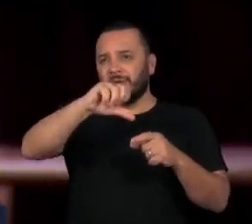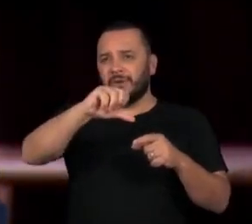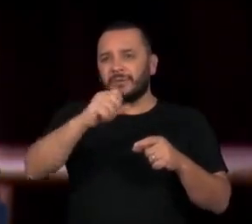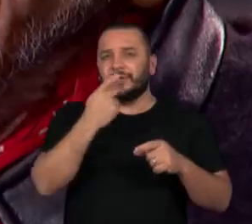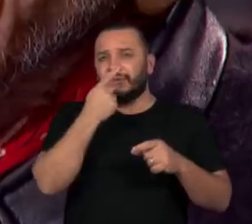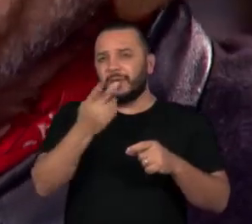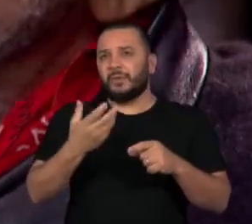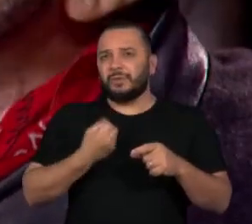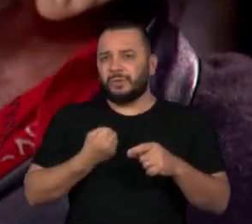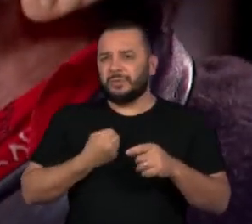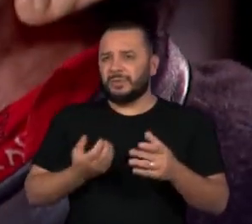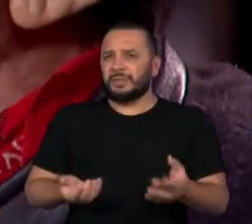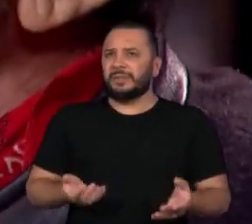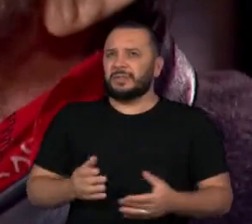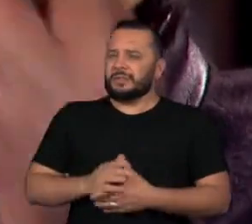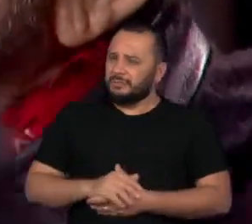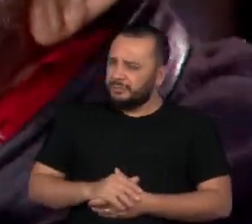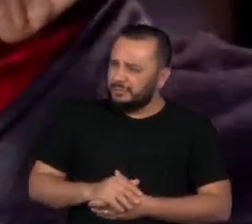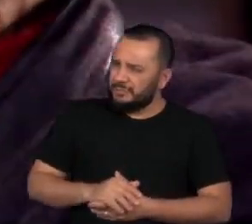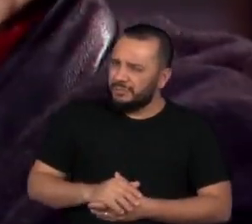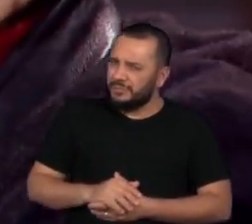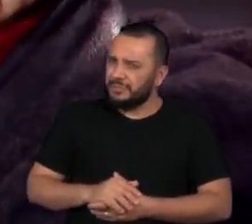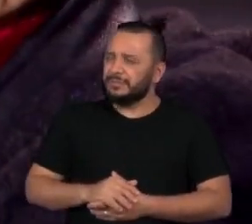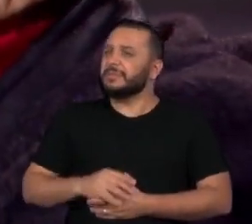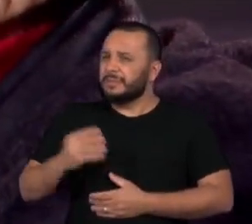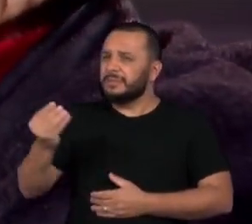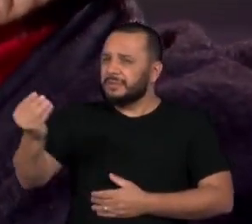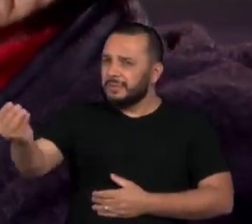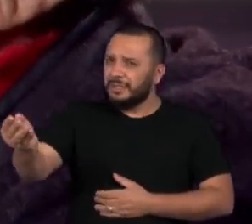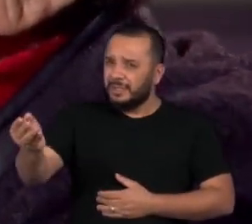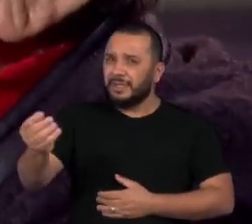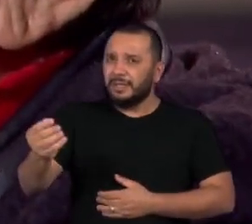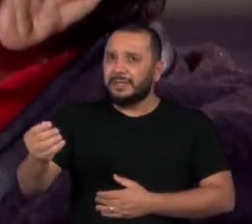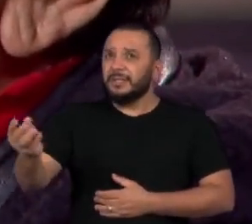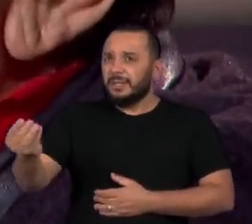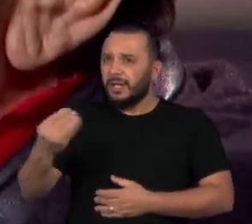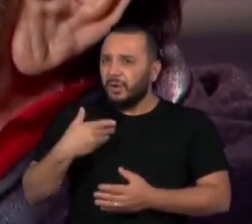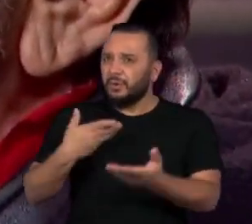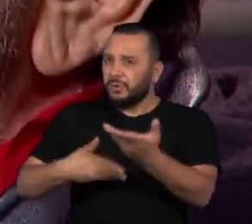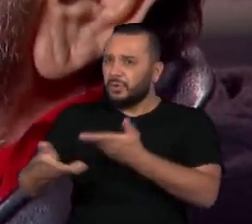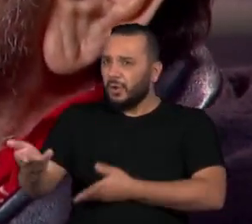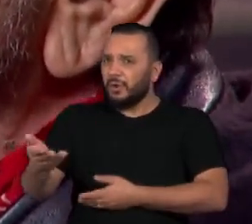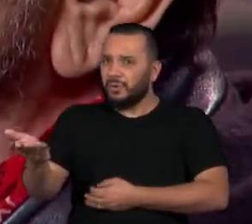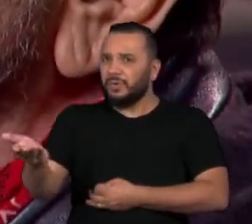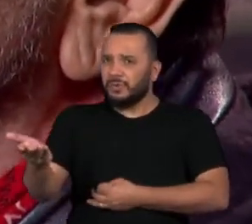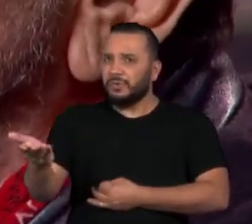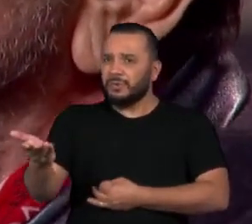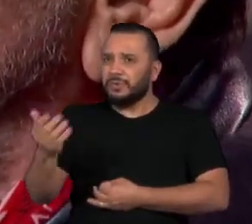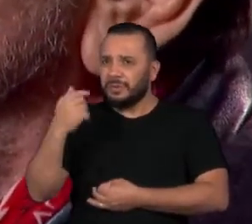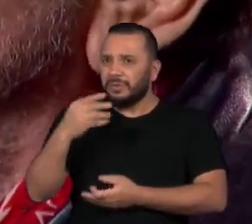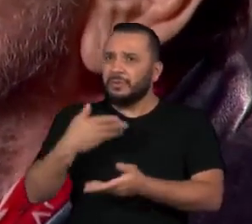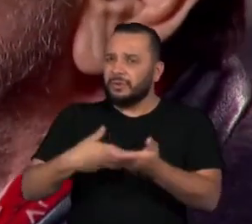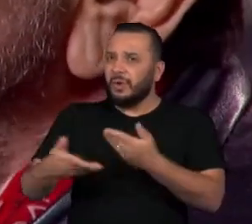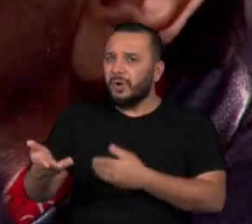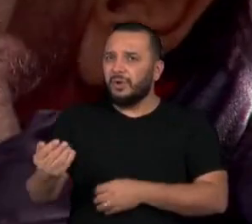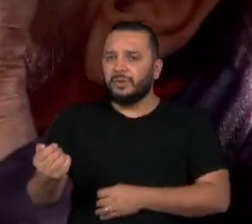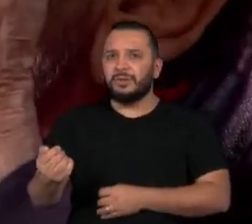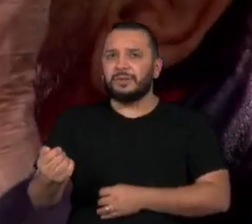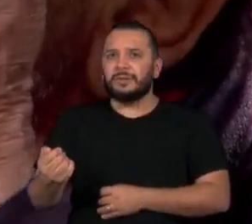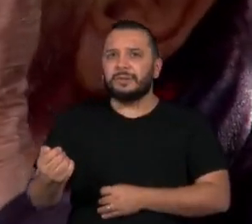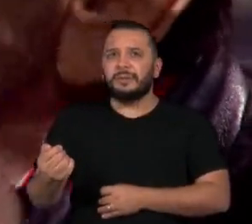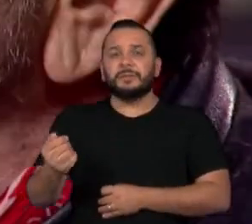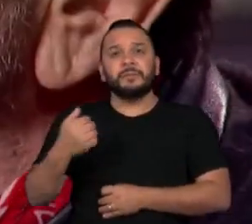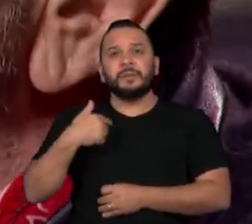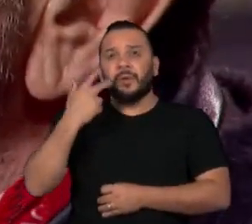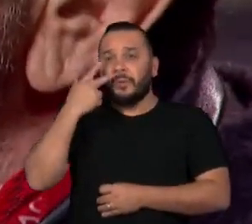aí meu filho é só ainda não trabalha não tá na mão no chão é dinheiro eu troco e dou o troco junto isso vale tanto